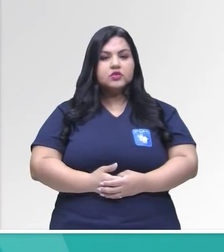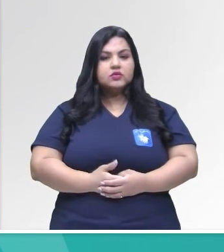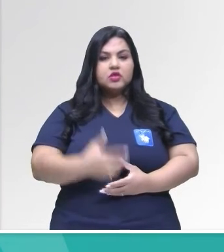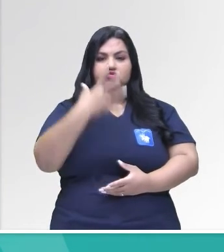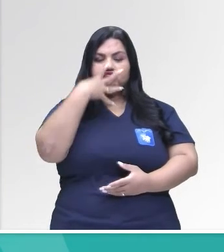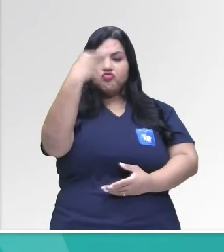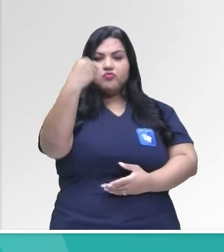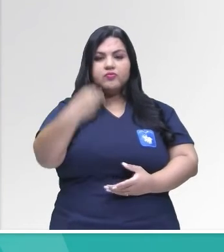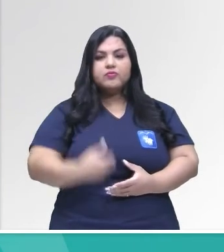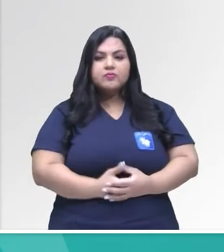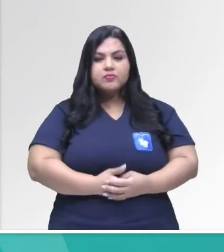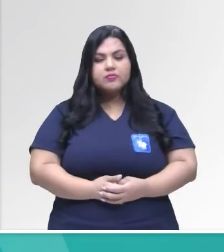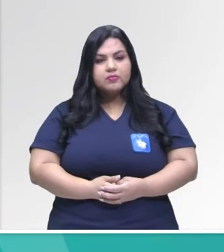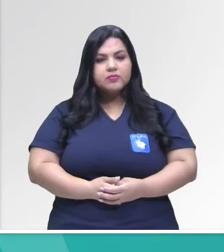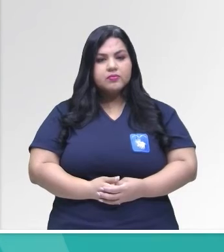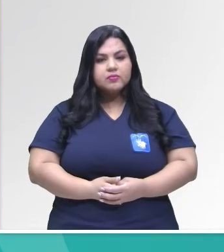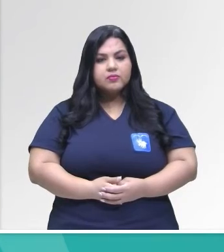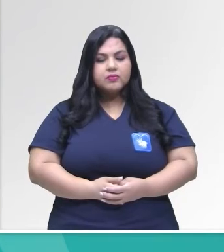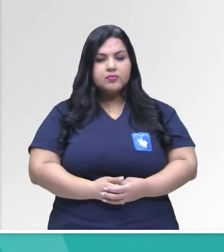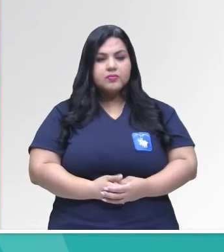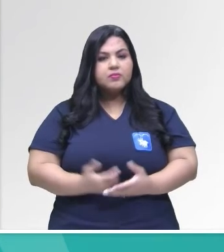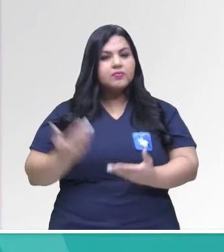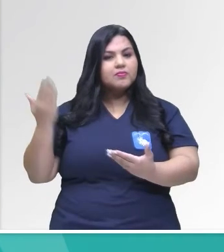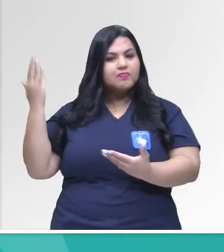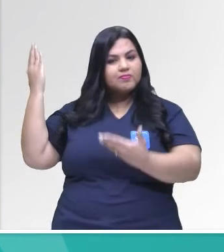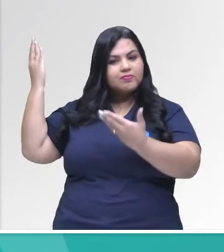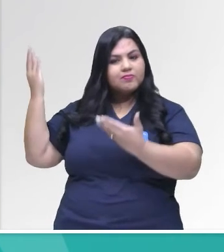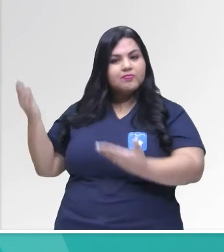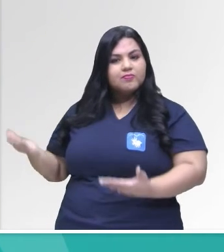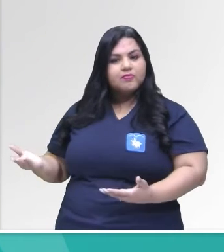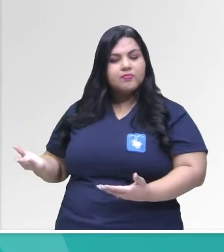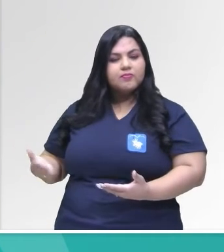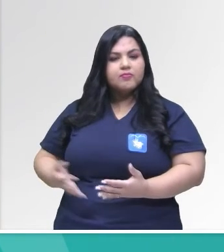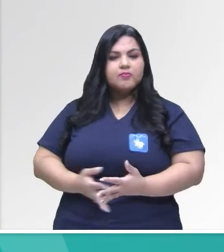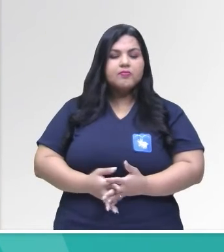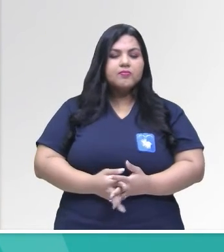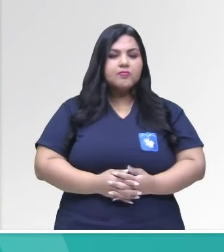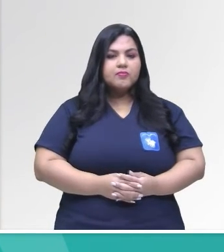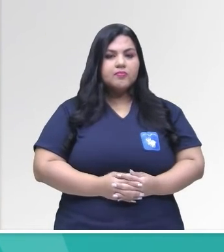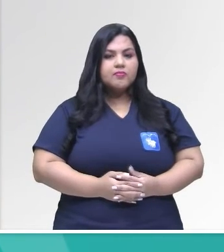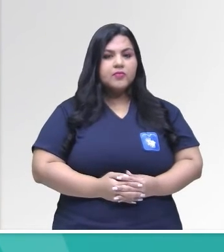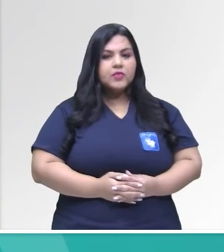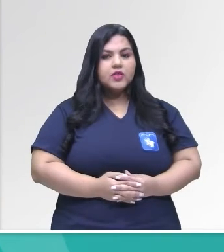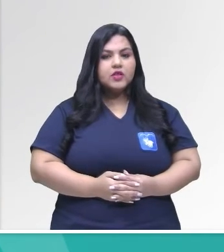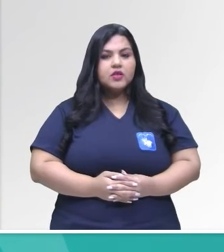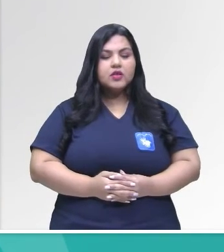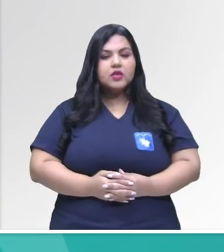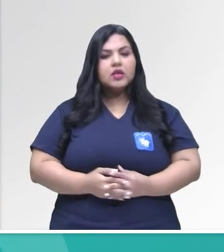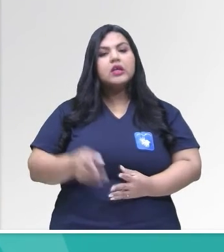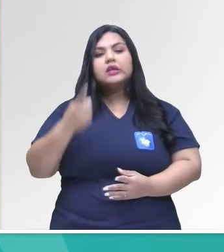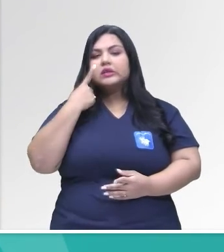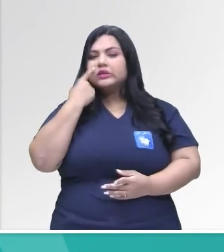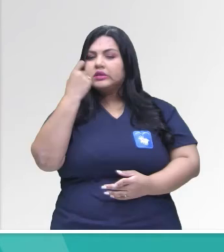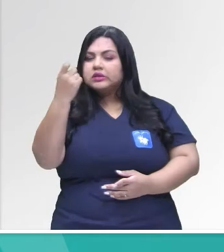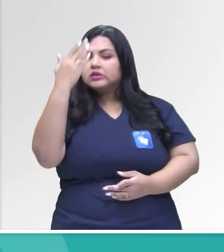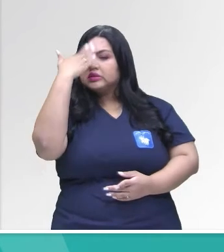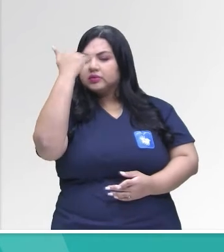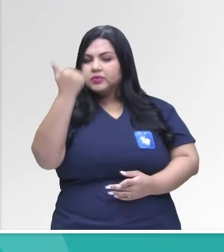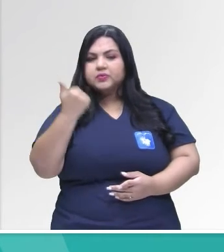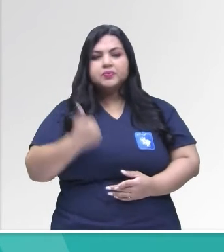attention. Eu coloquei aqui para vocês o inventor, que é bem interessante saber, não é?